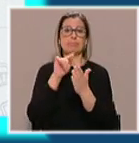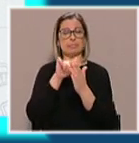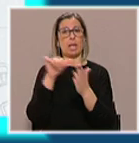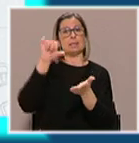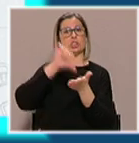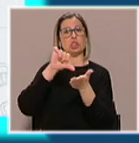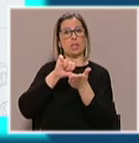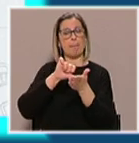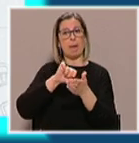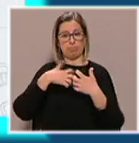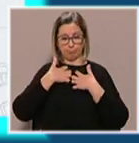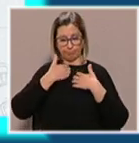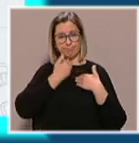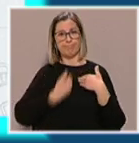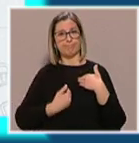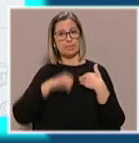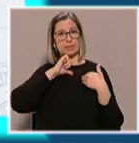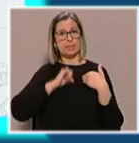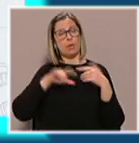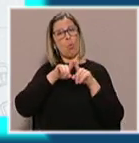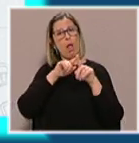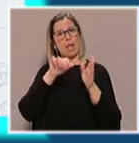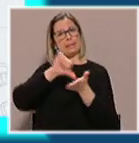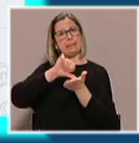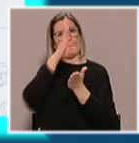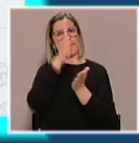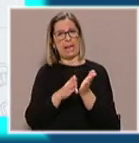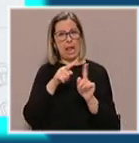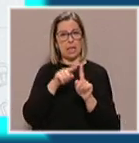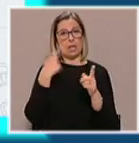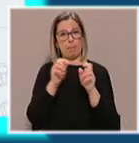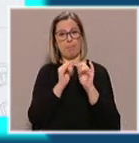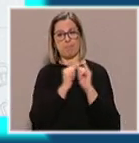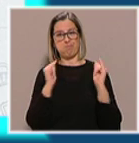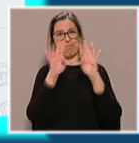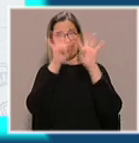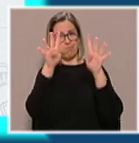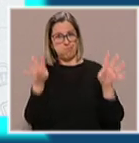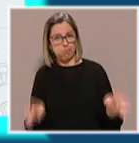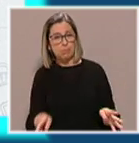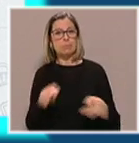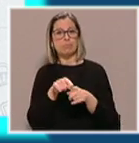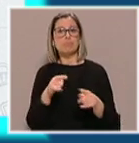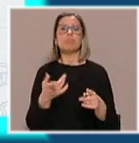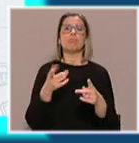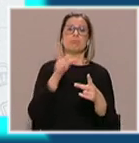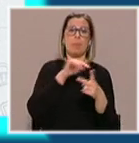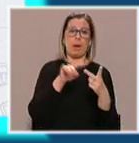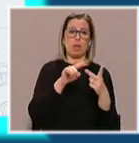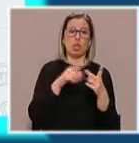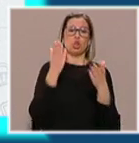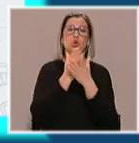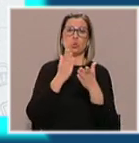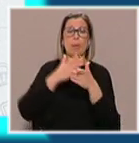central e periférico. Depois fomos estudar a célula do sistema nervoso, o nosso neurónio, e de que forma é que